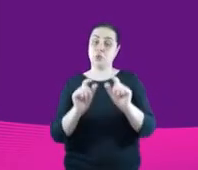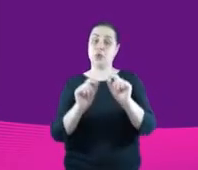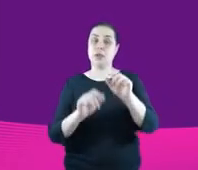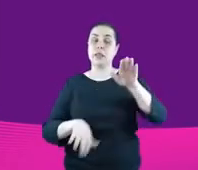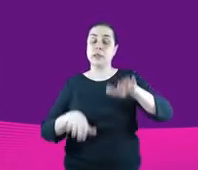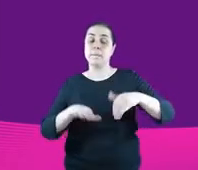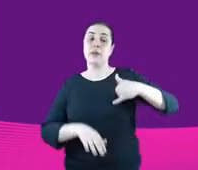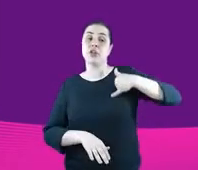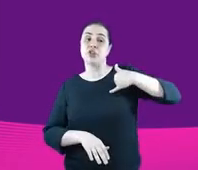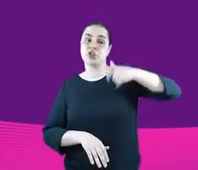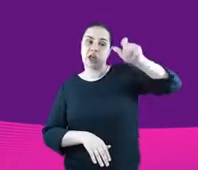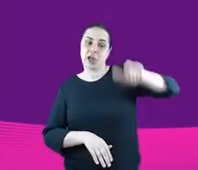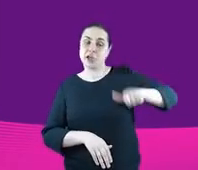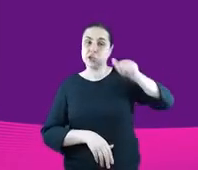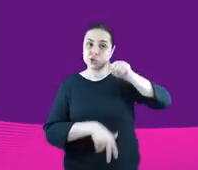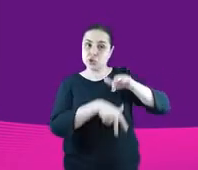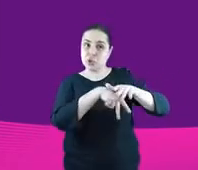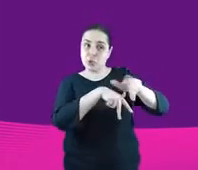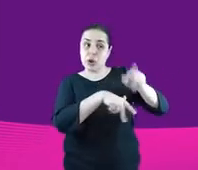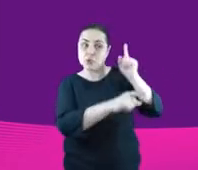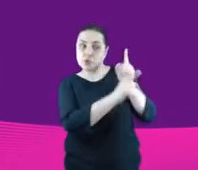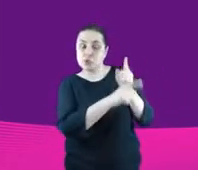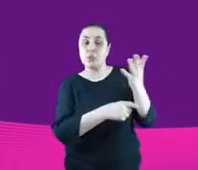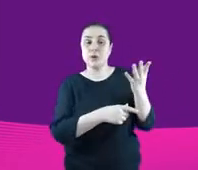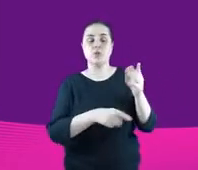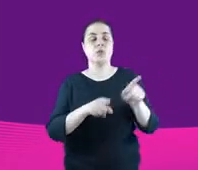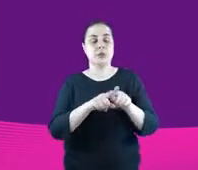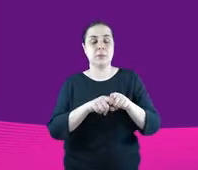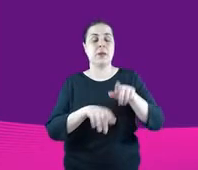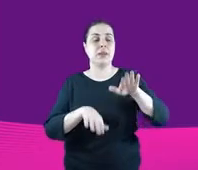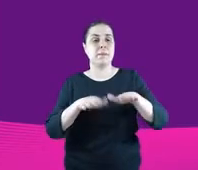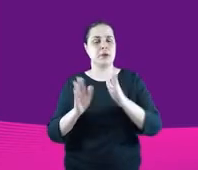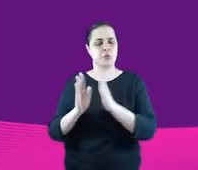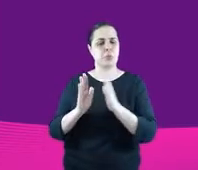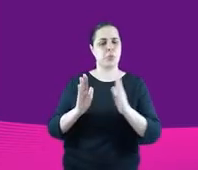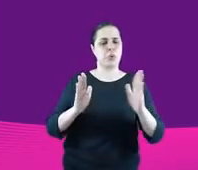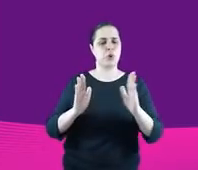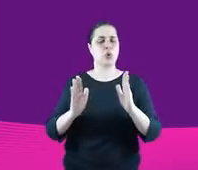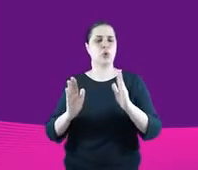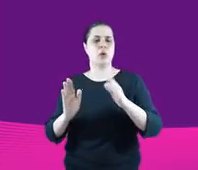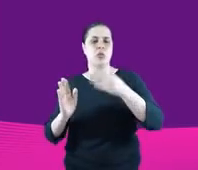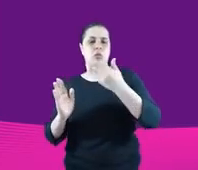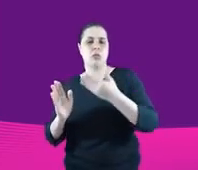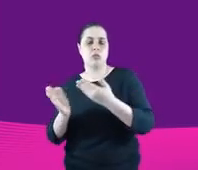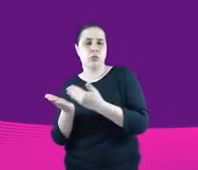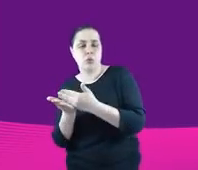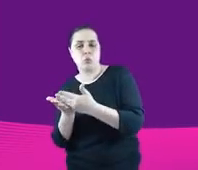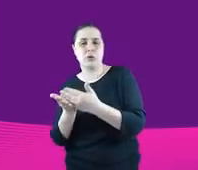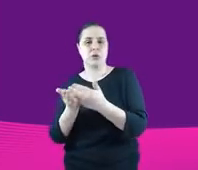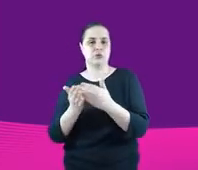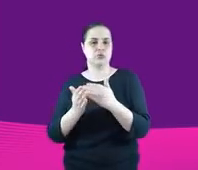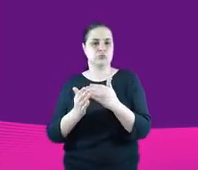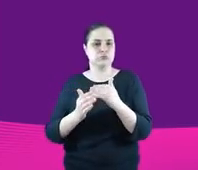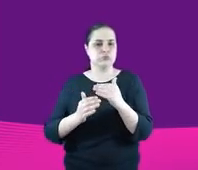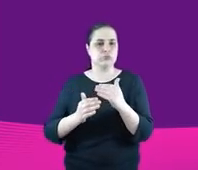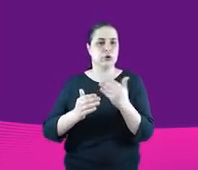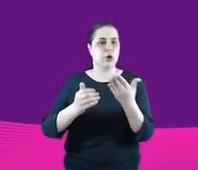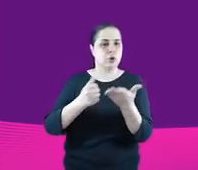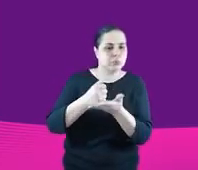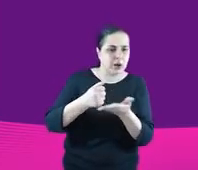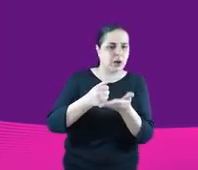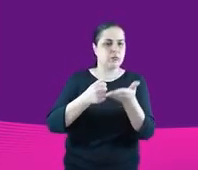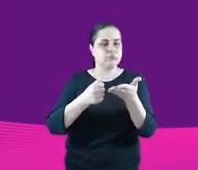da extensão da doença, ou seja, do estadiamento, mas também fatores socioeconômicos que acabam acarretando um acesso